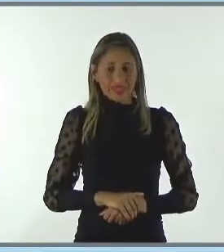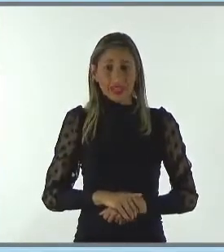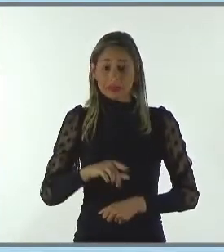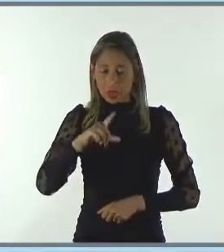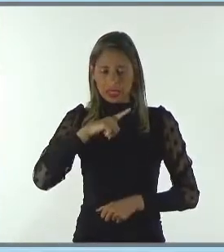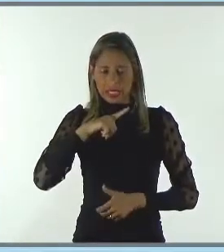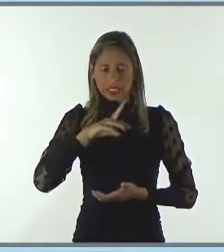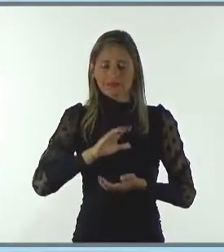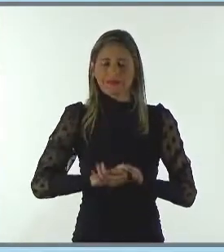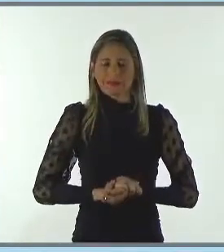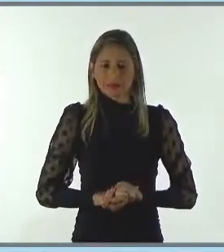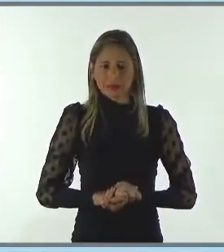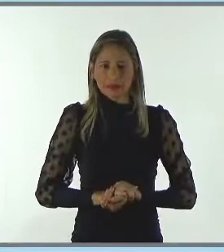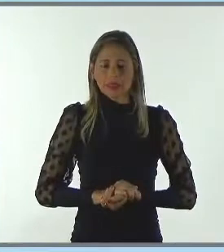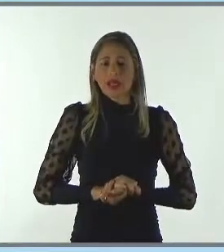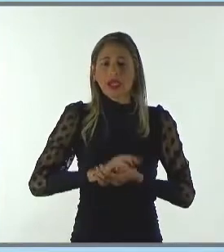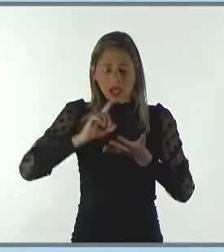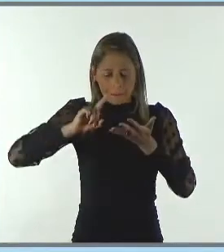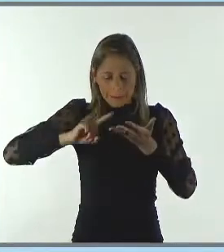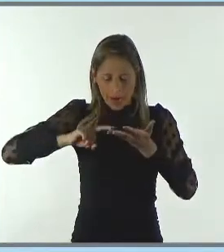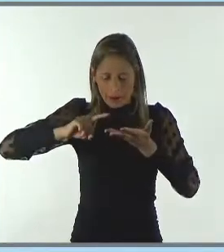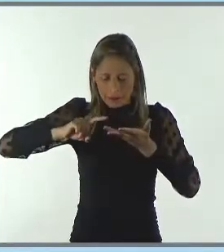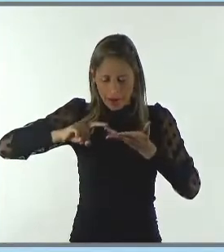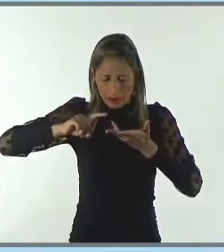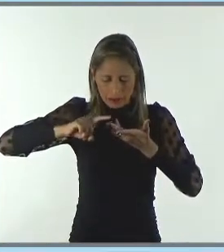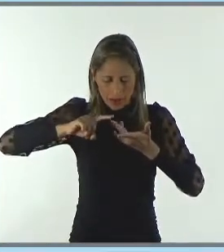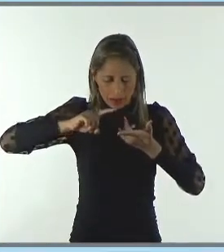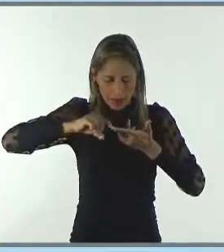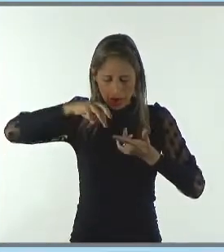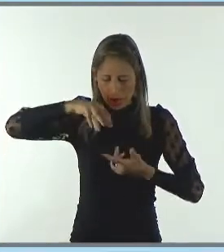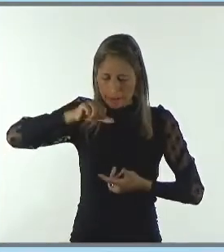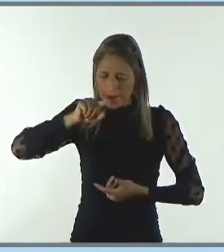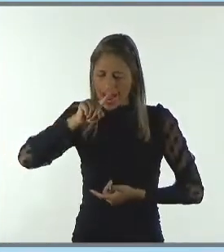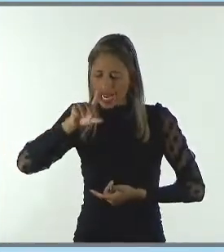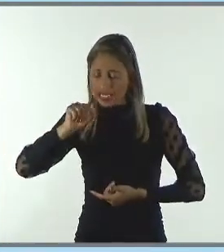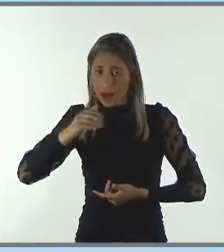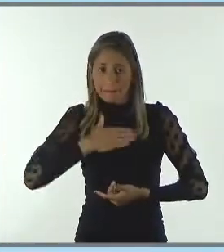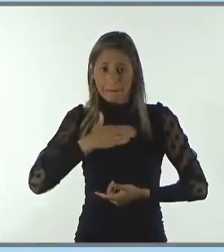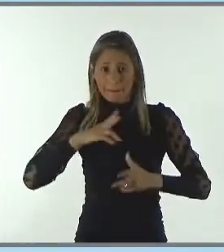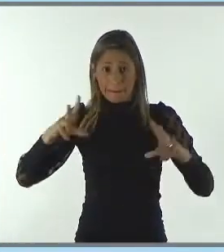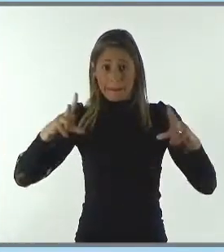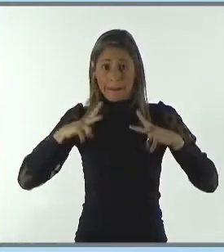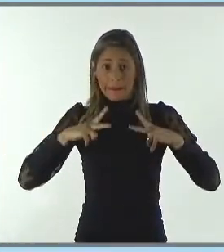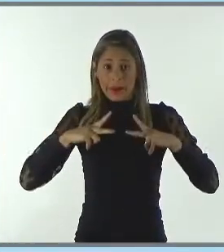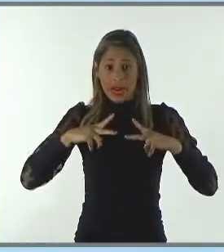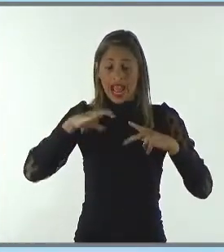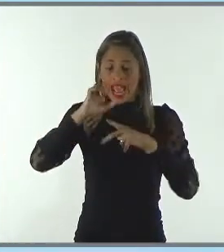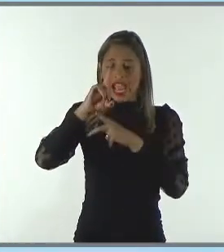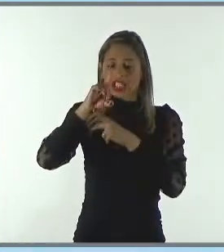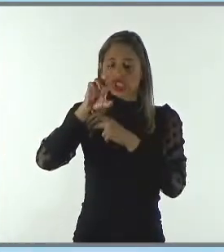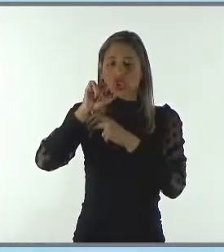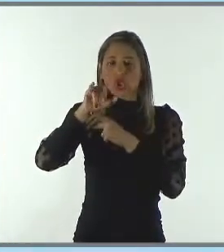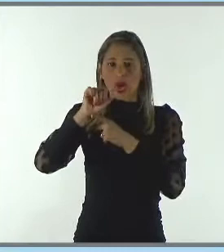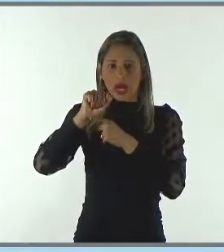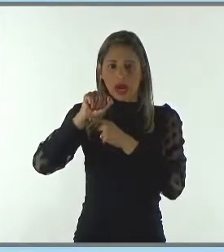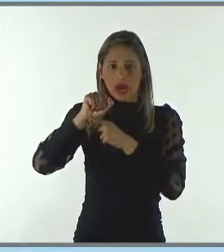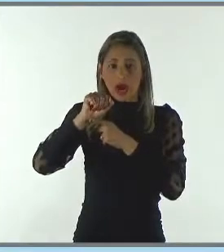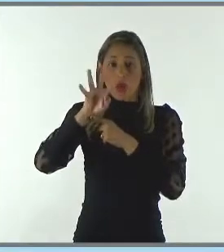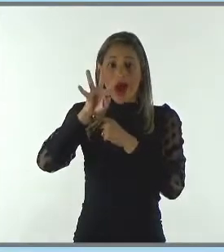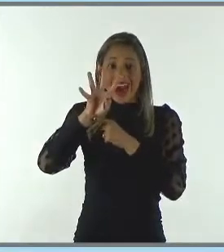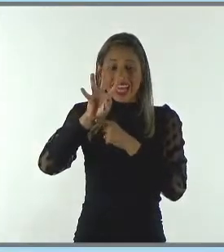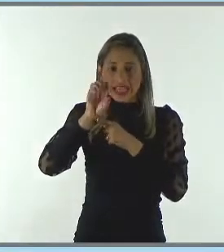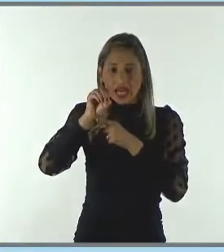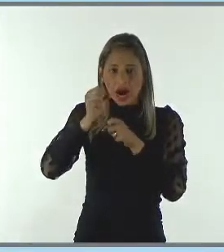teria muitas coisas a falar sobre a Masa do ponto de vista pessoal. A editora Masa completou esse ano 40